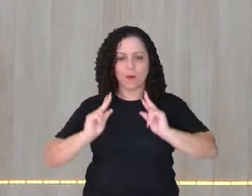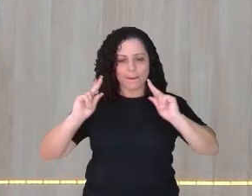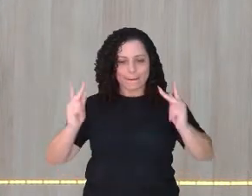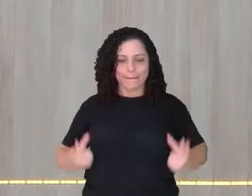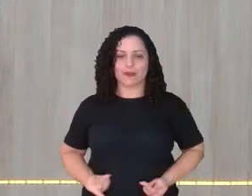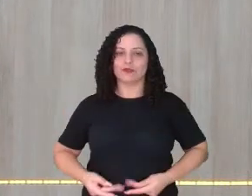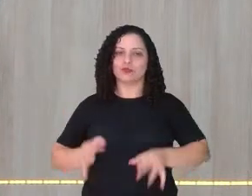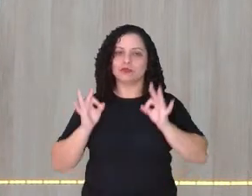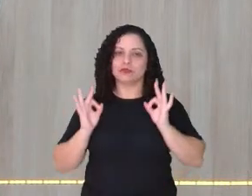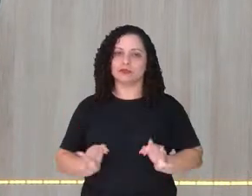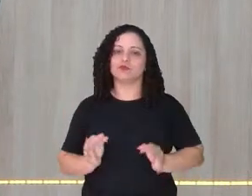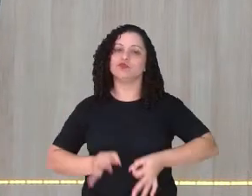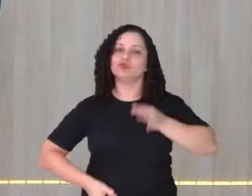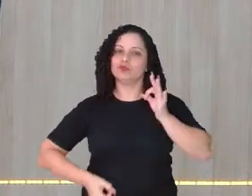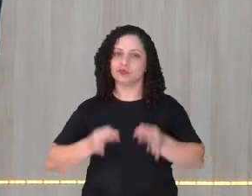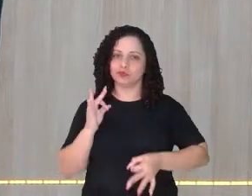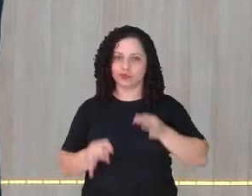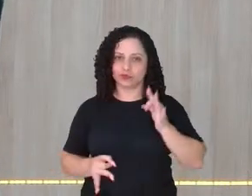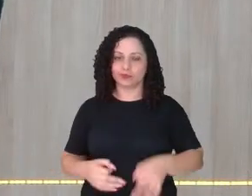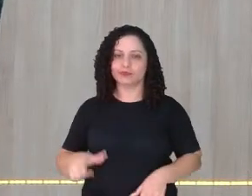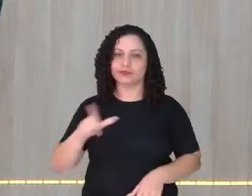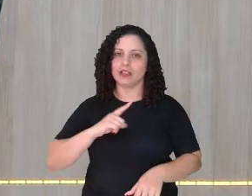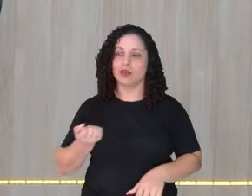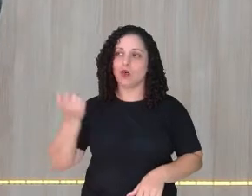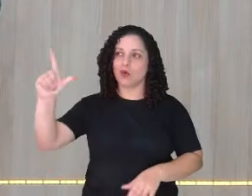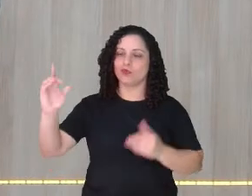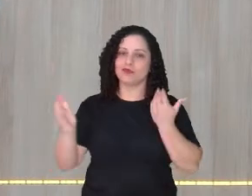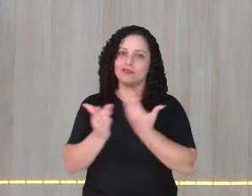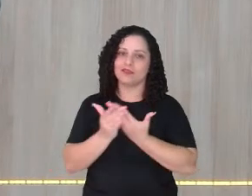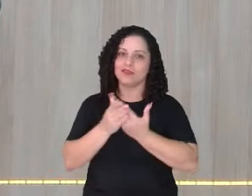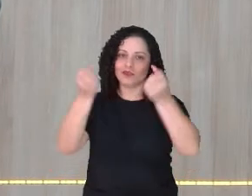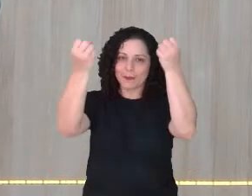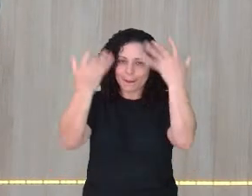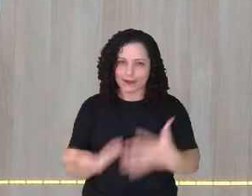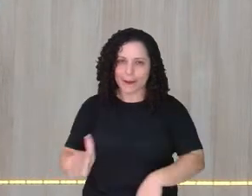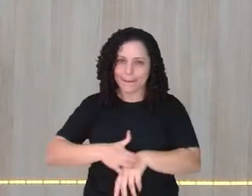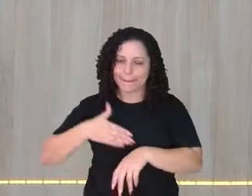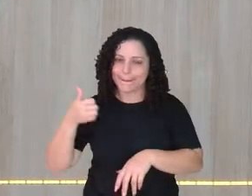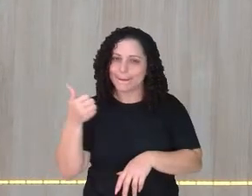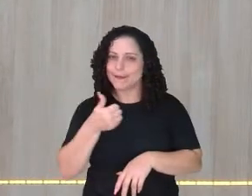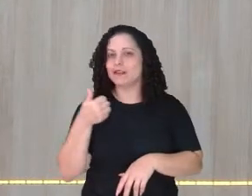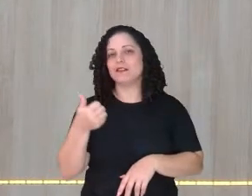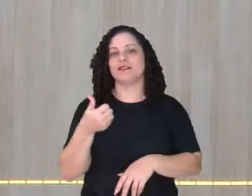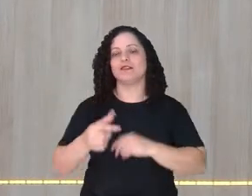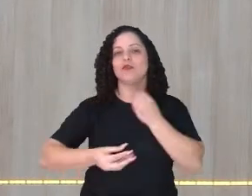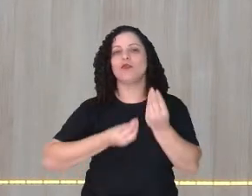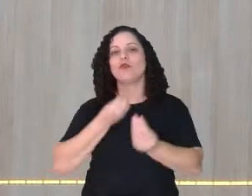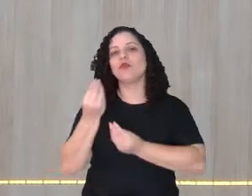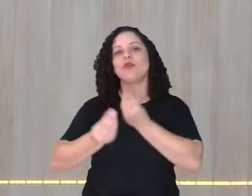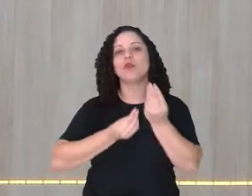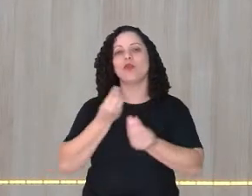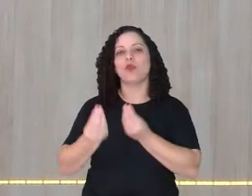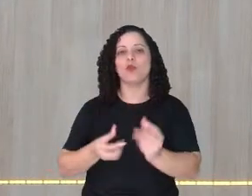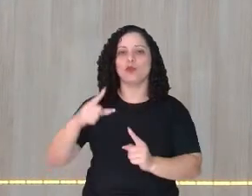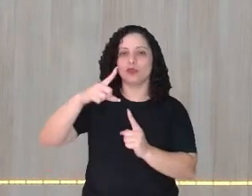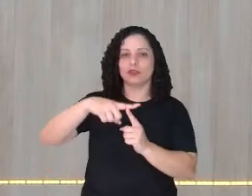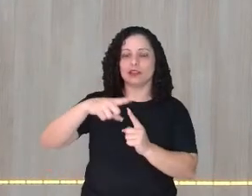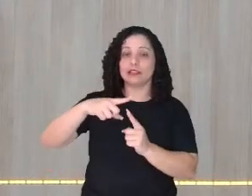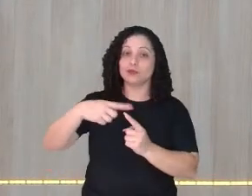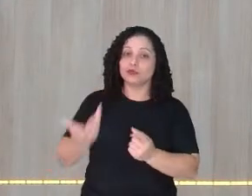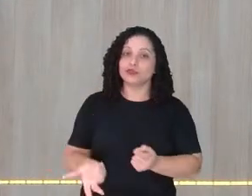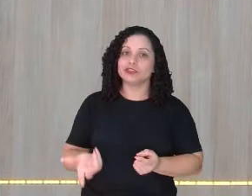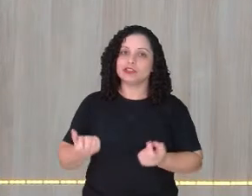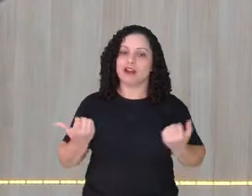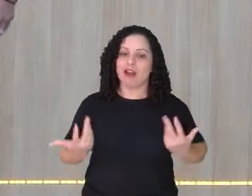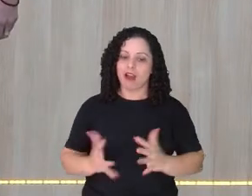mais justa, certo? A gente vai ter aulas aqui para falar um pouco mais sobre as formas de agriculturas